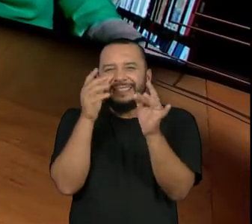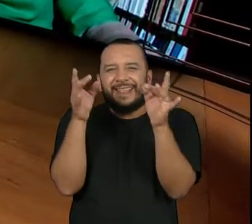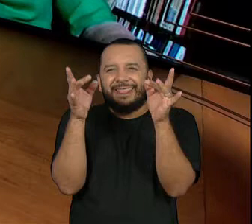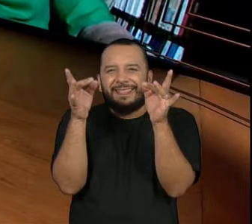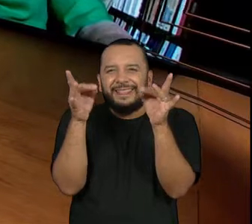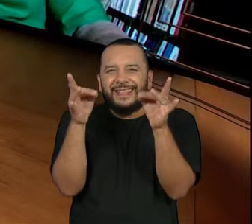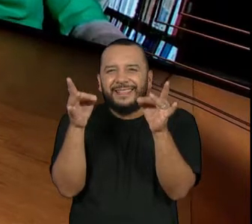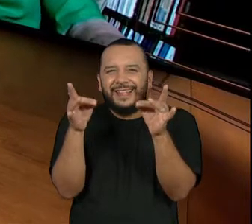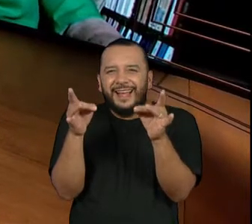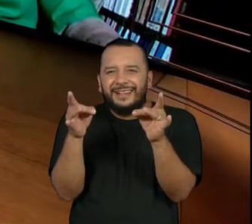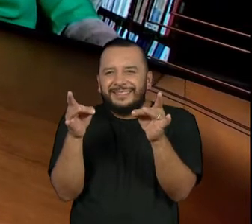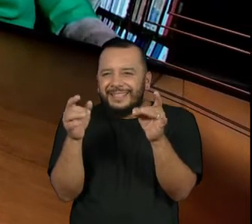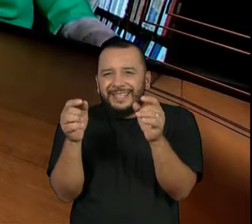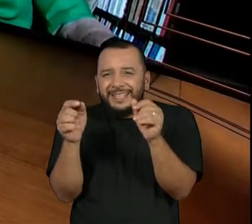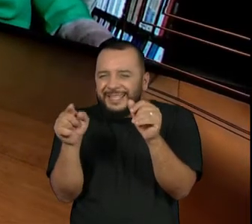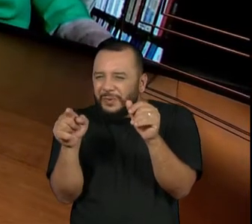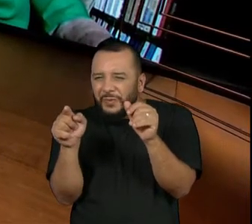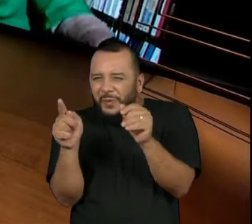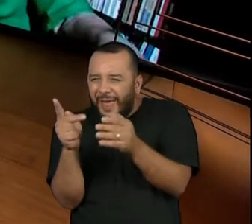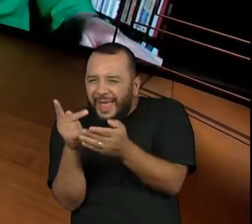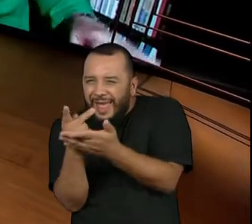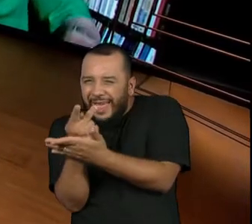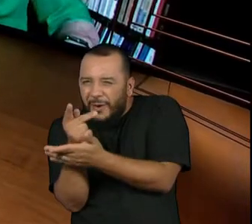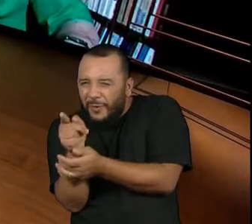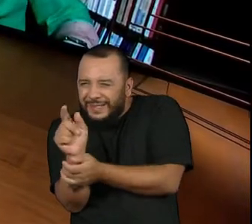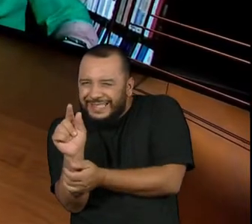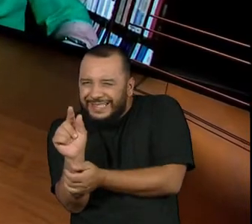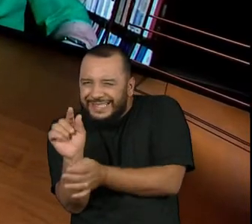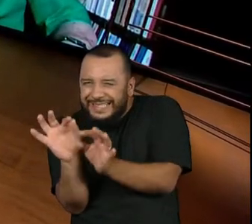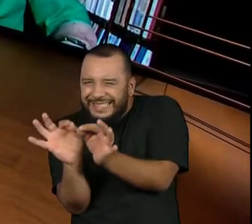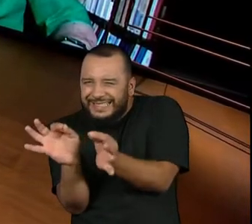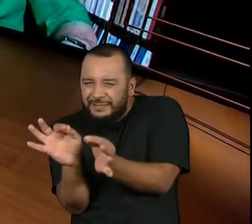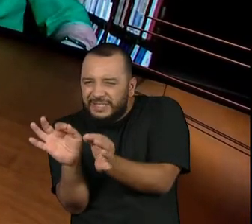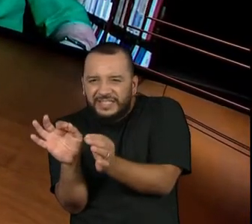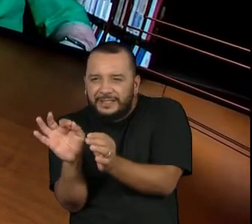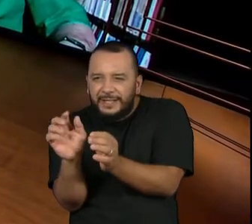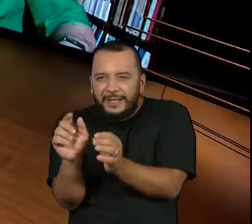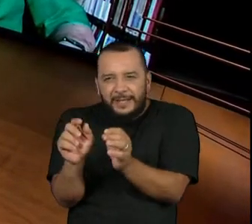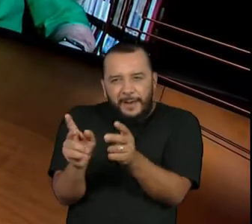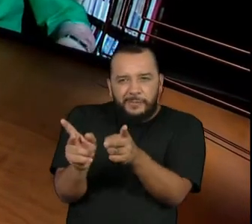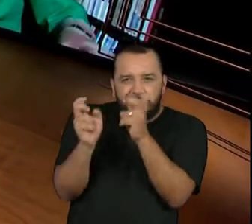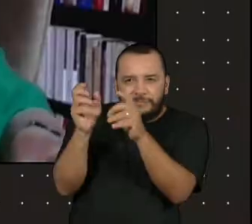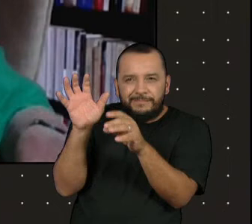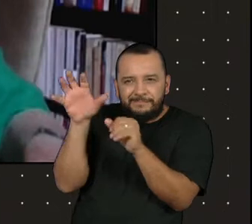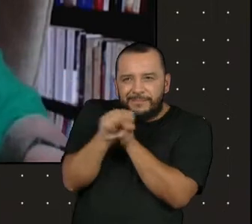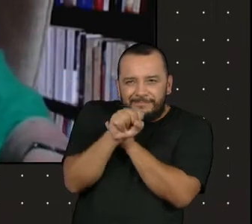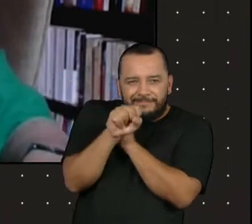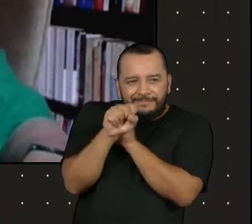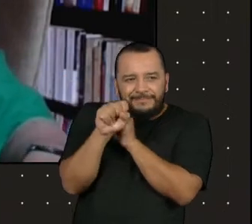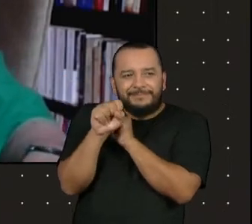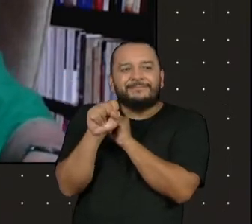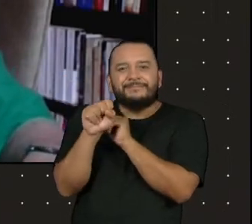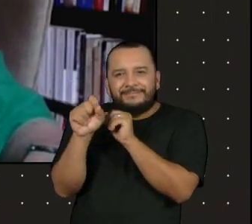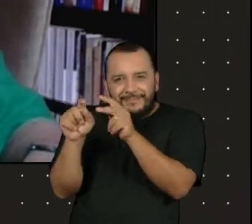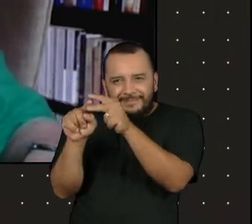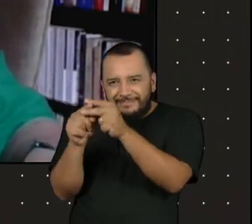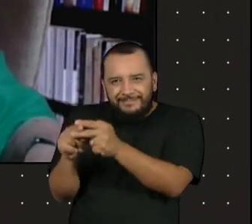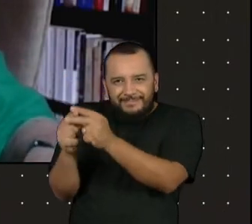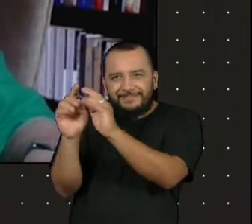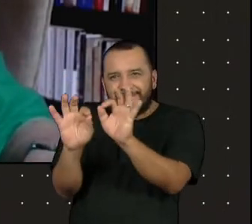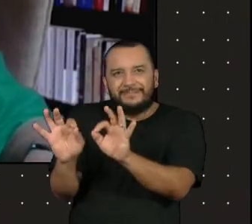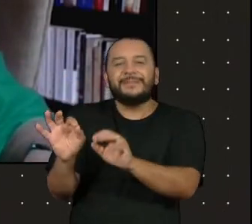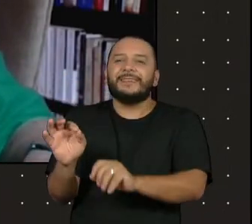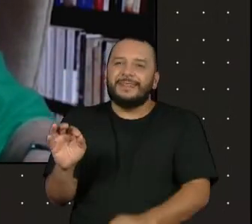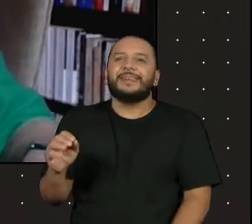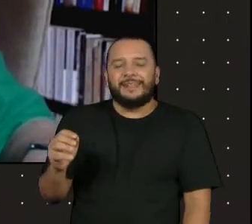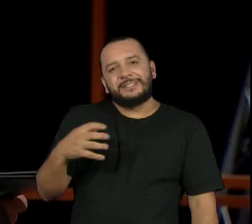um erro, onde tem que abrir mais, tem que prestar mais atenção nisso. Foi lindo,